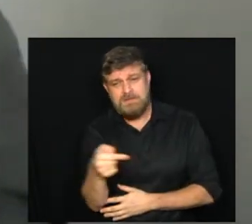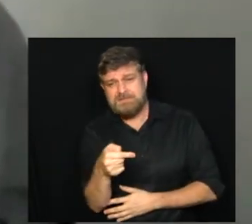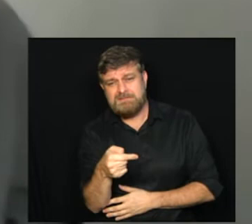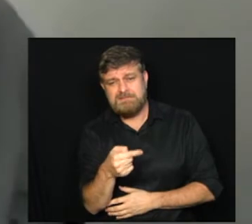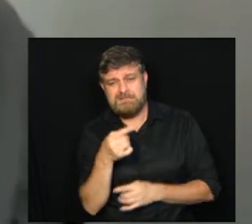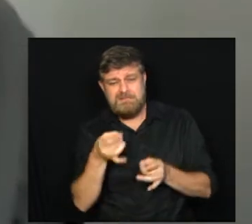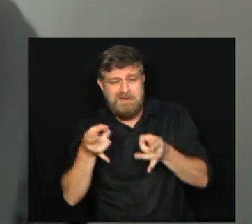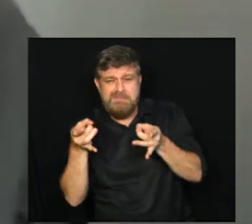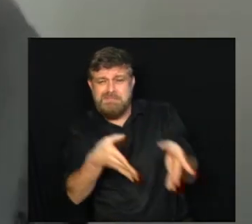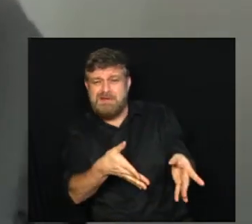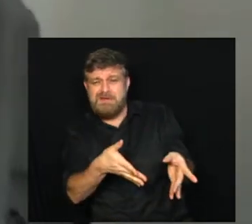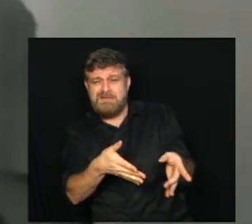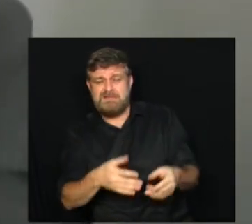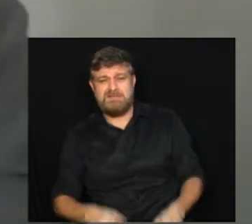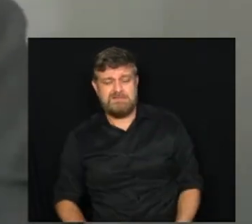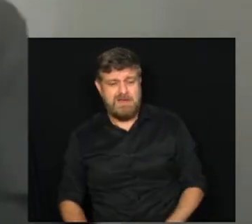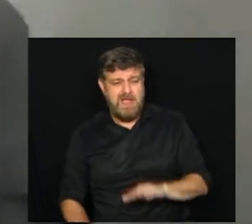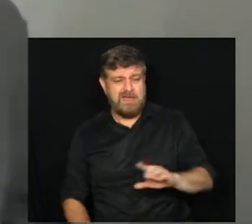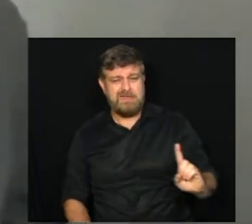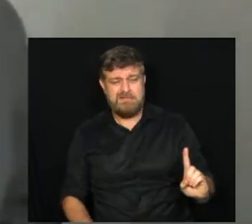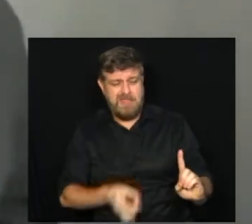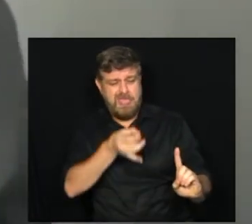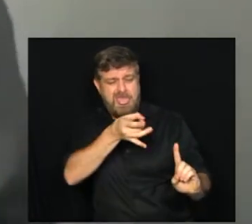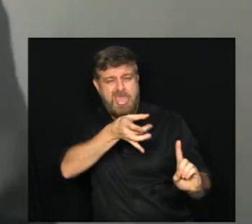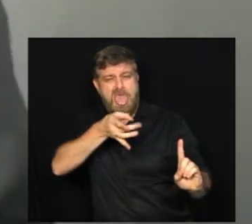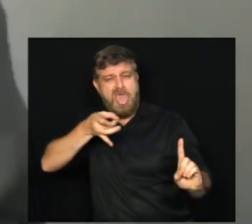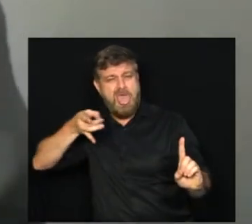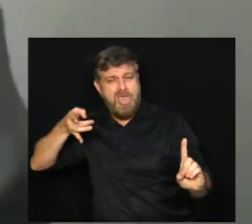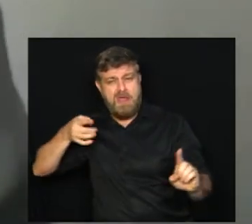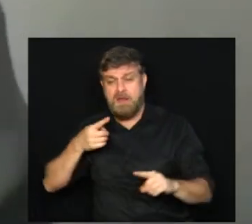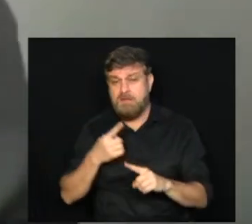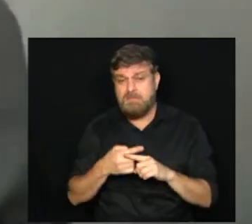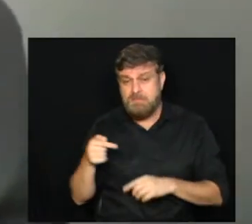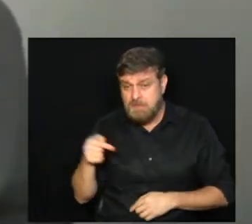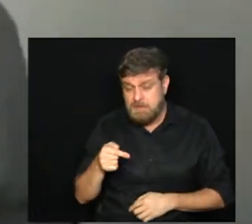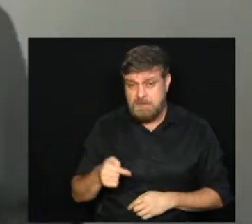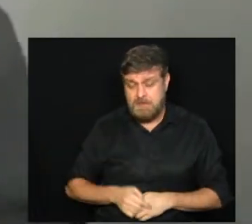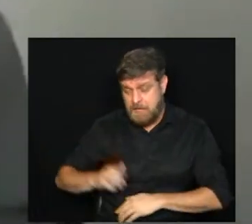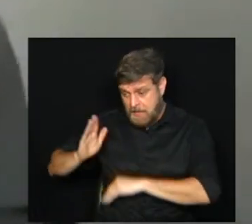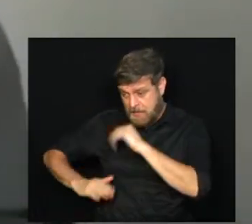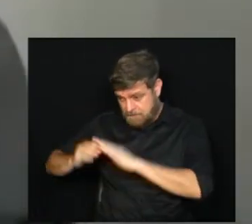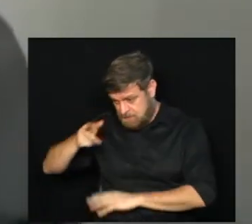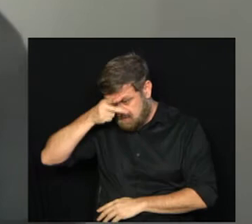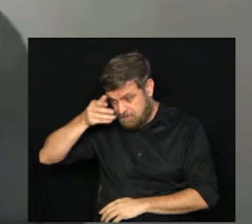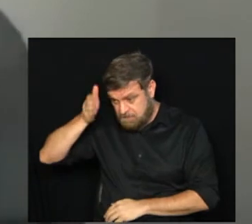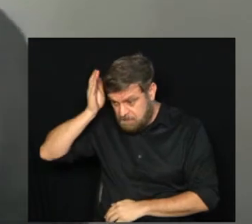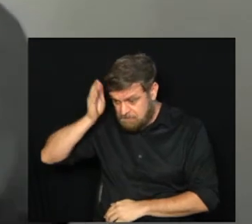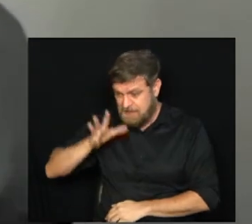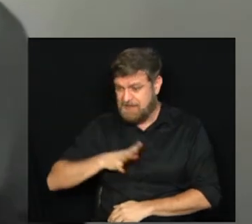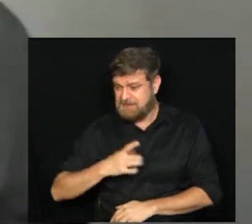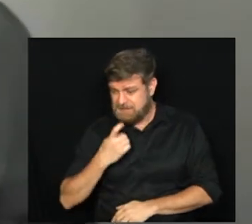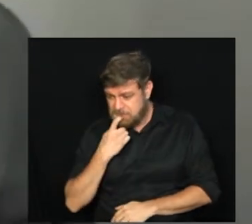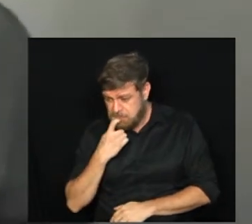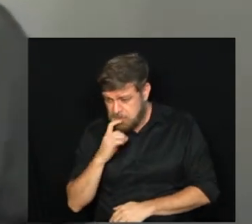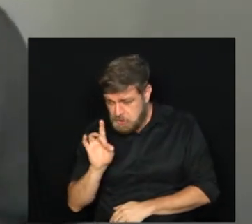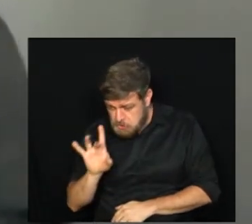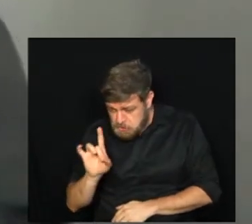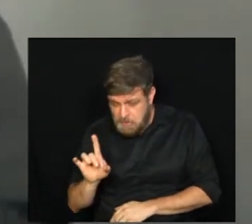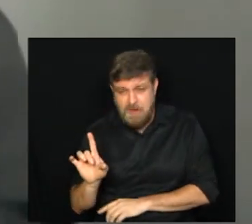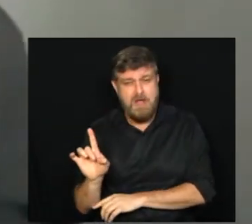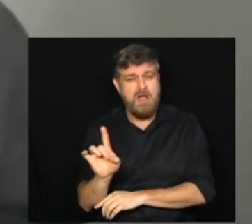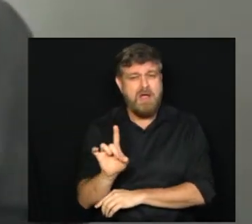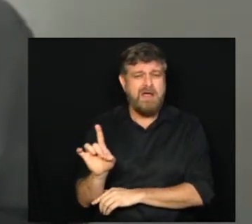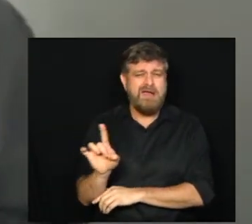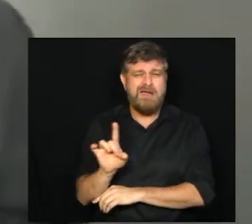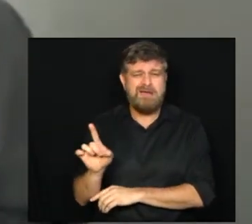deixados de lado. E não é nem, às vezes, porque não é esse governo, não é essa cidade, sabe?